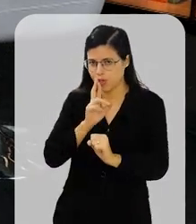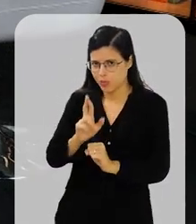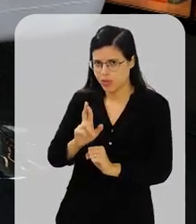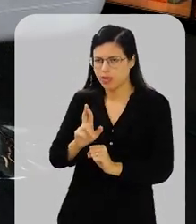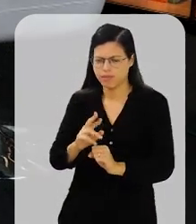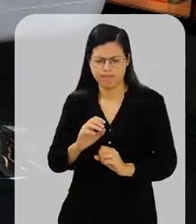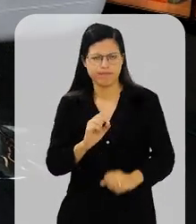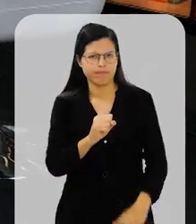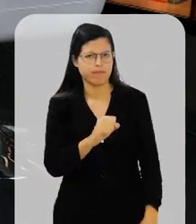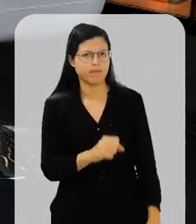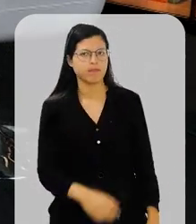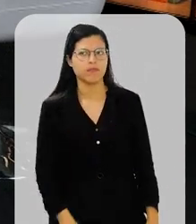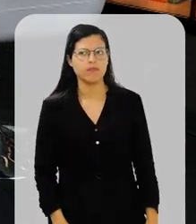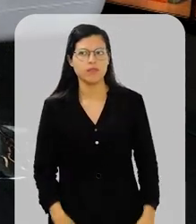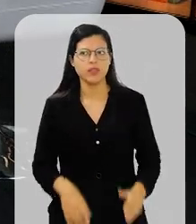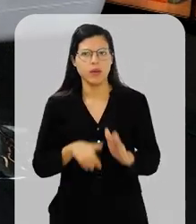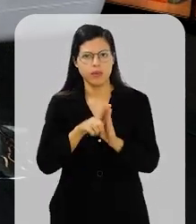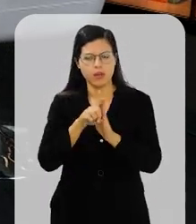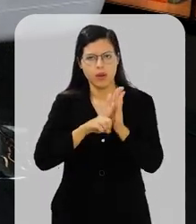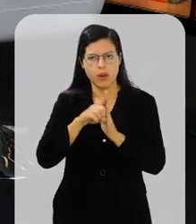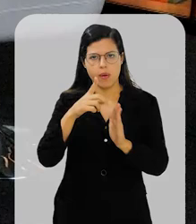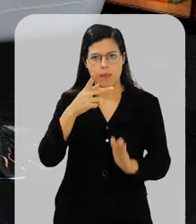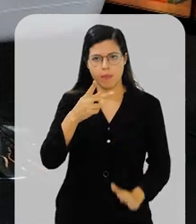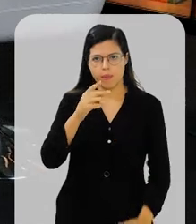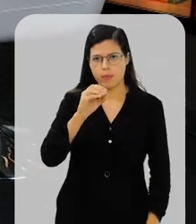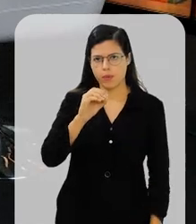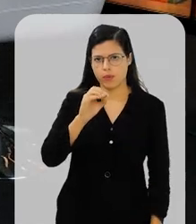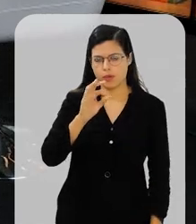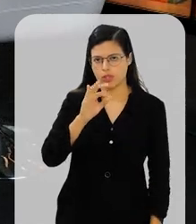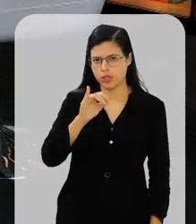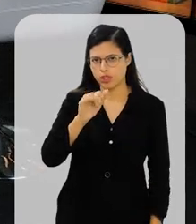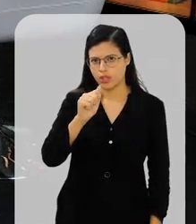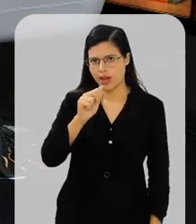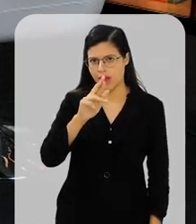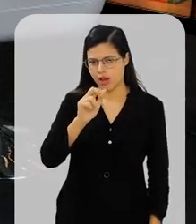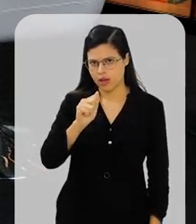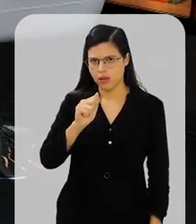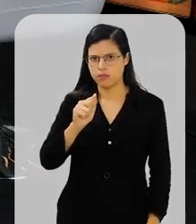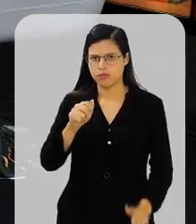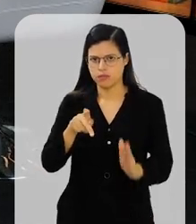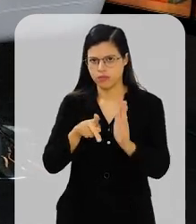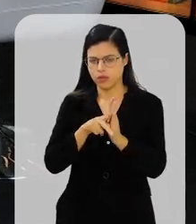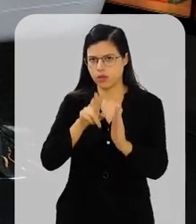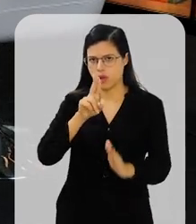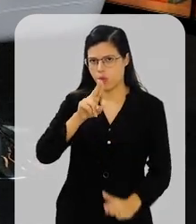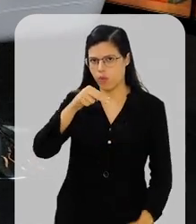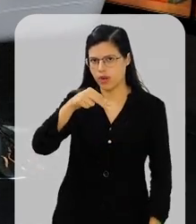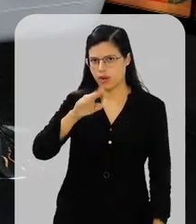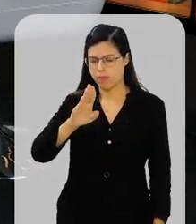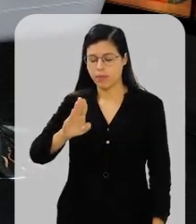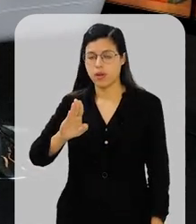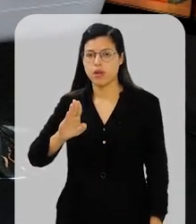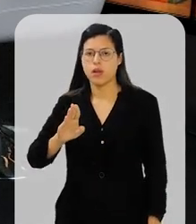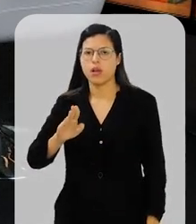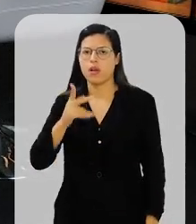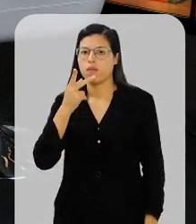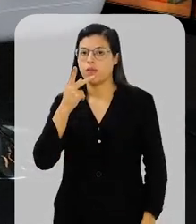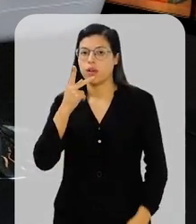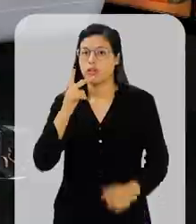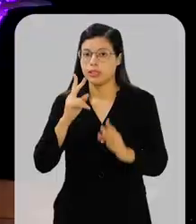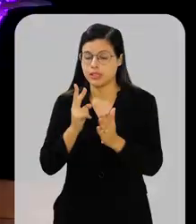Posso falar? Devem. A pesquisadora Potiara, da UNB, ela diz o seguinte: toda vez